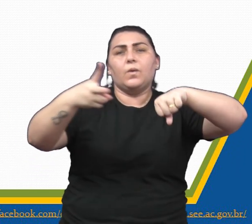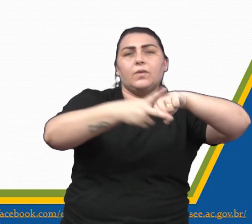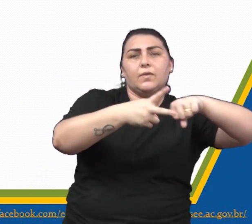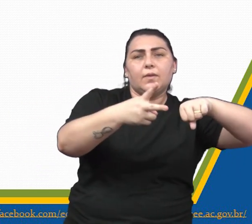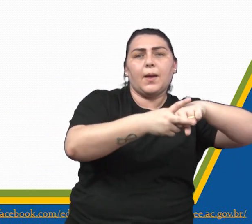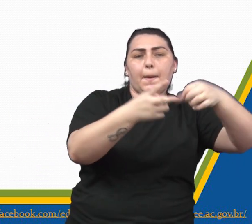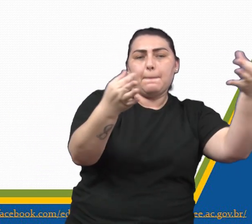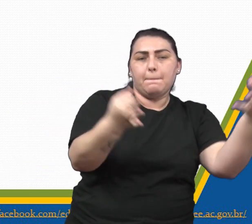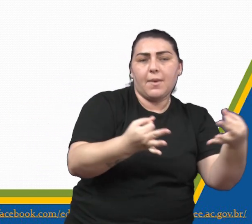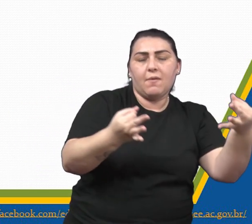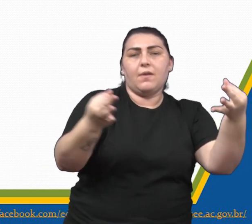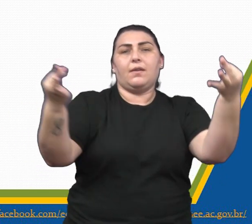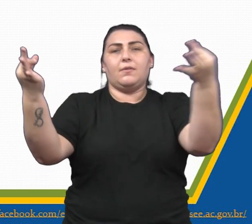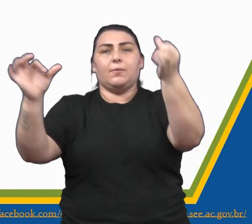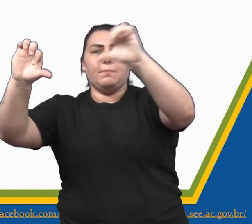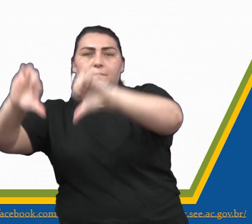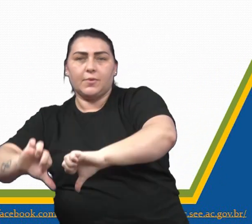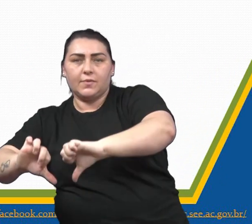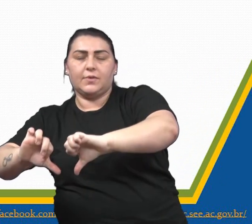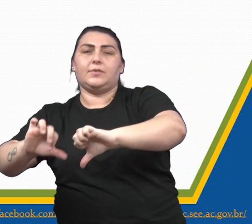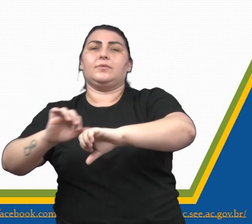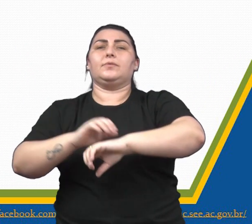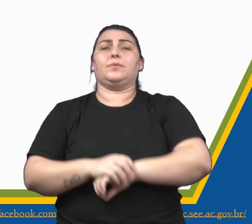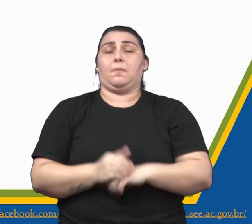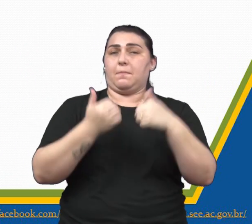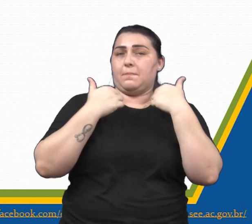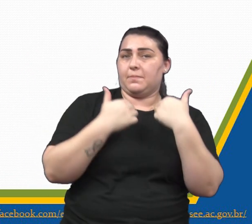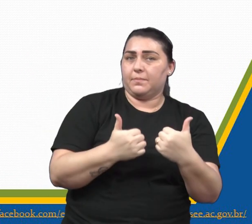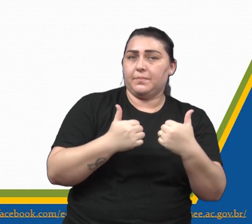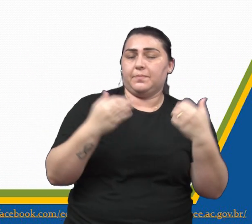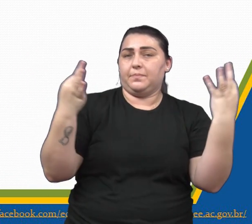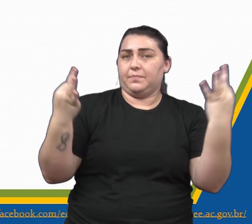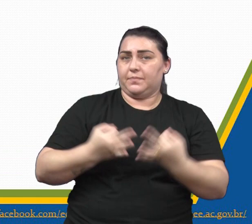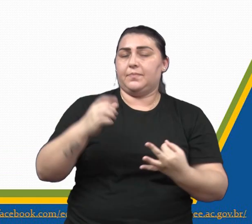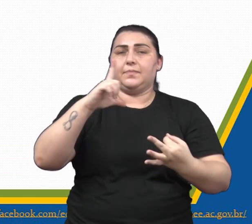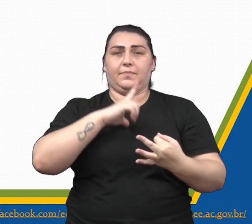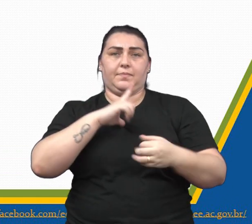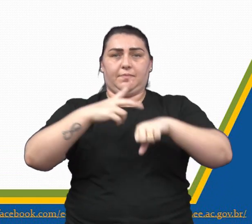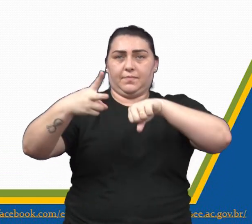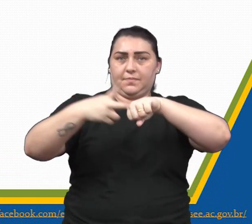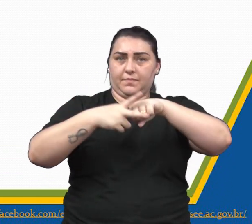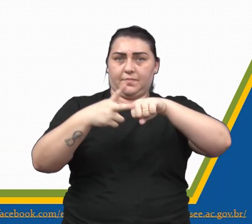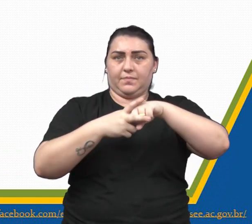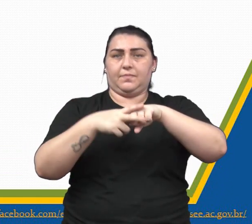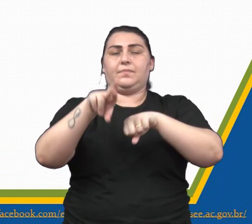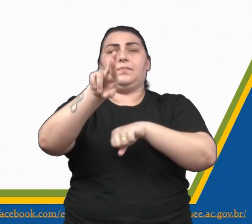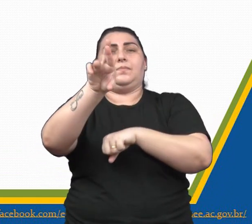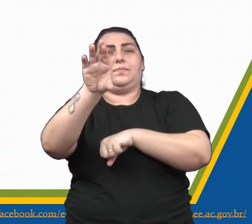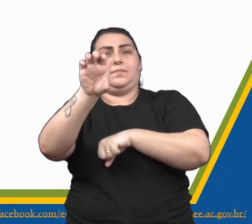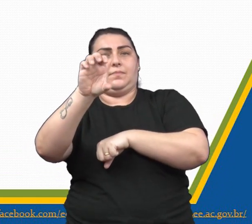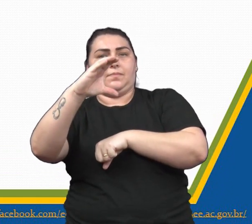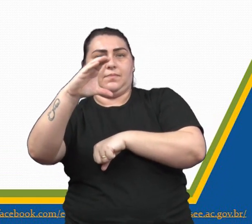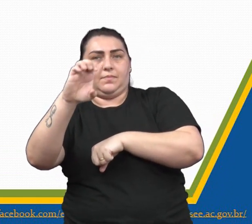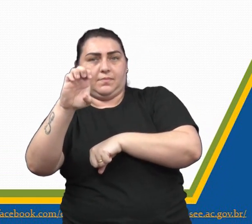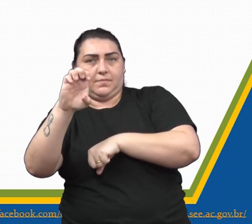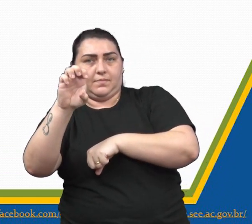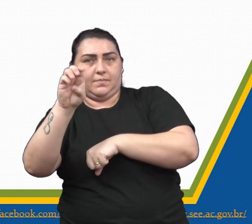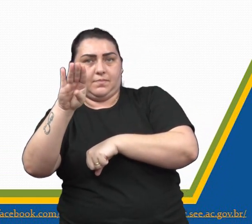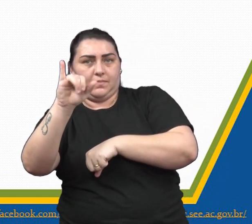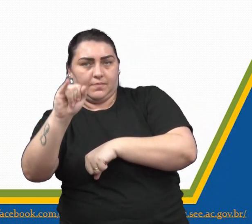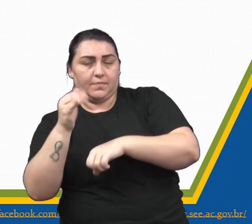pretérito imperfeito. No pretérito perfeito, temos as formas verbais recebi, fui